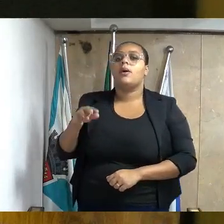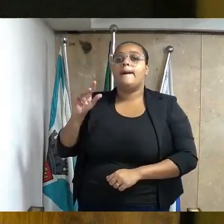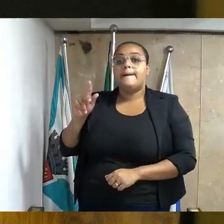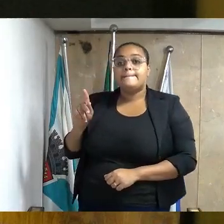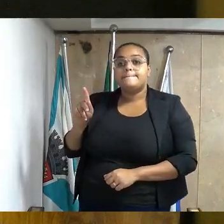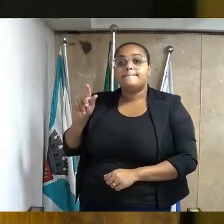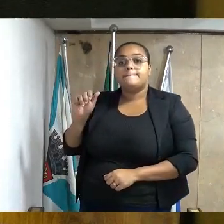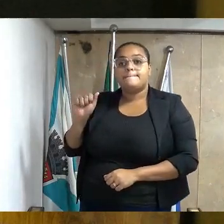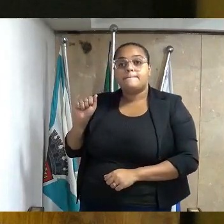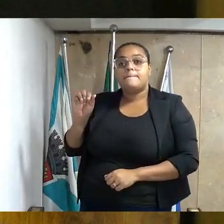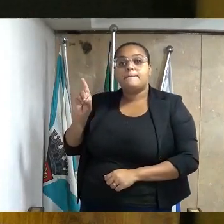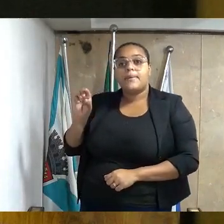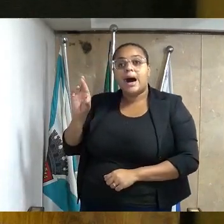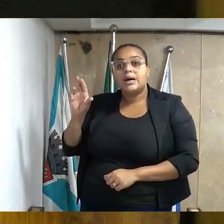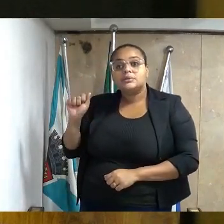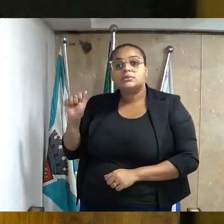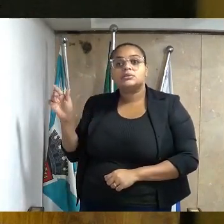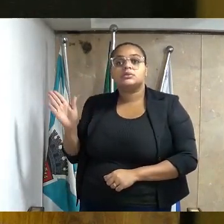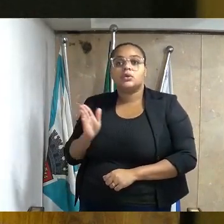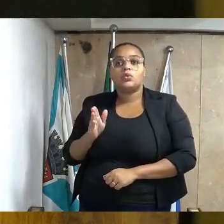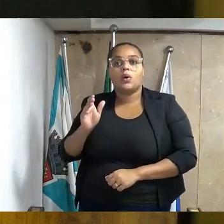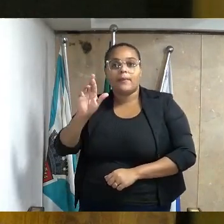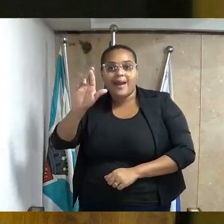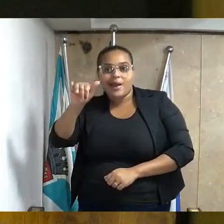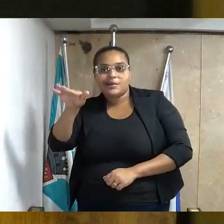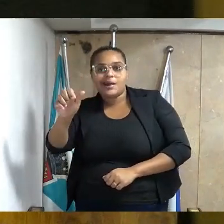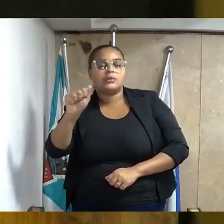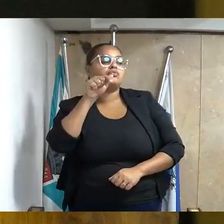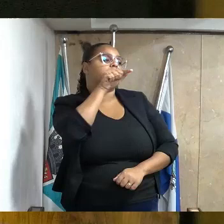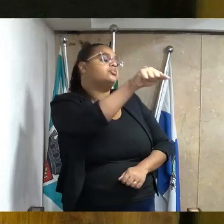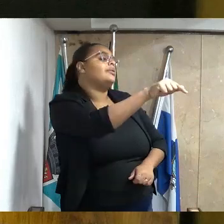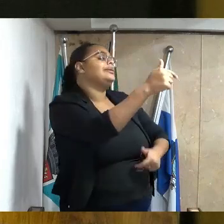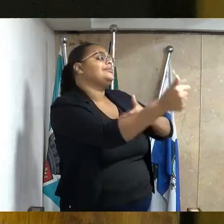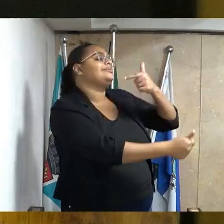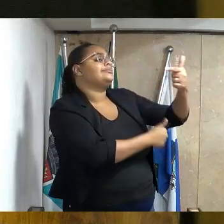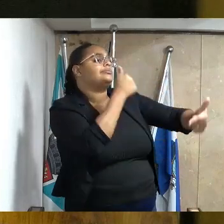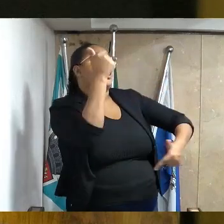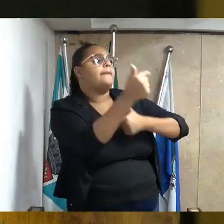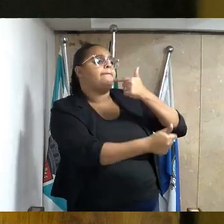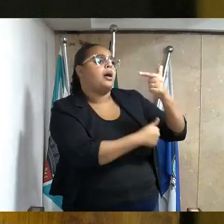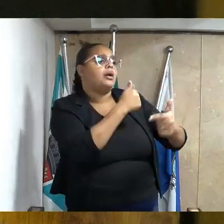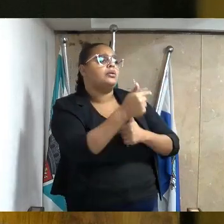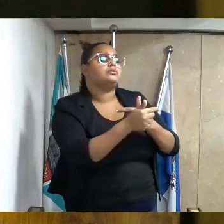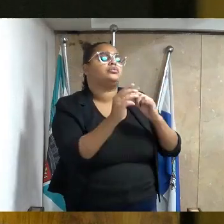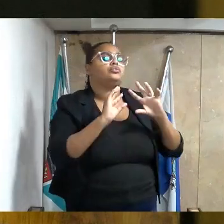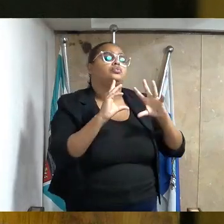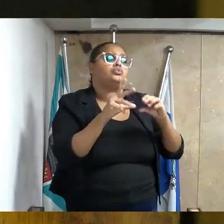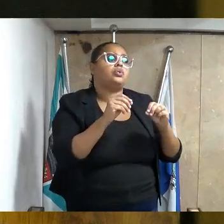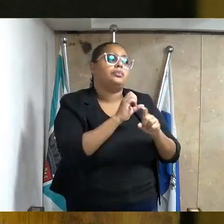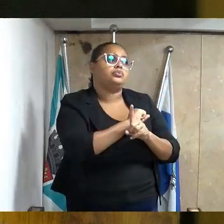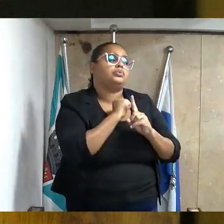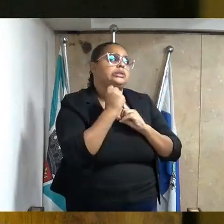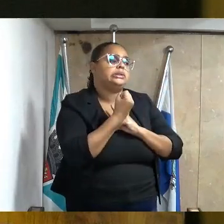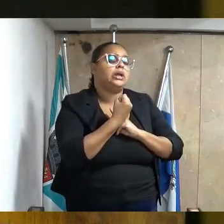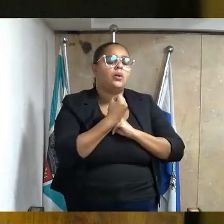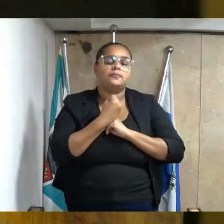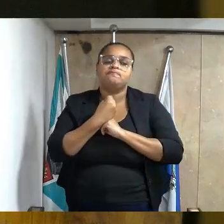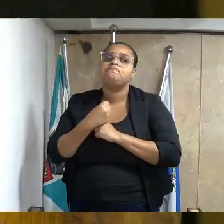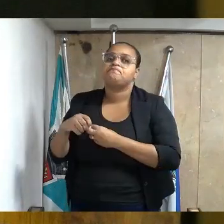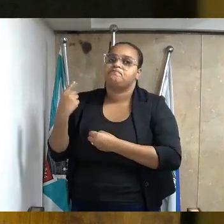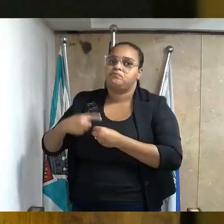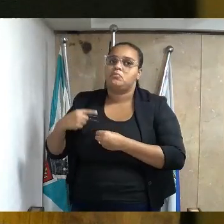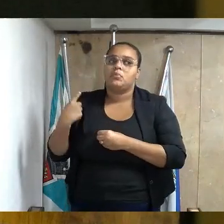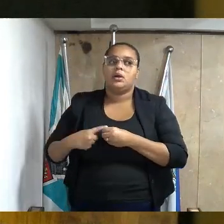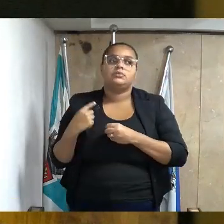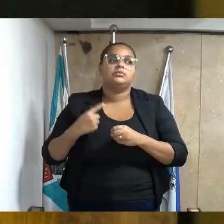da Catedral Santo Antônio, que tem feito um trabalho relevante nas questões sociais no município.